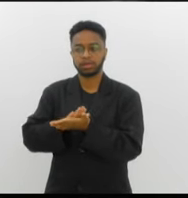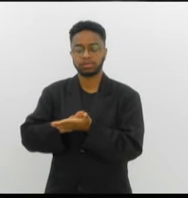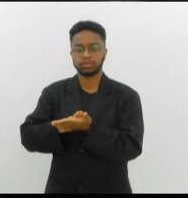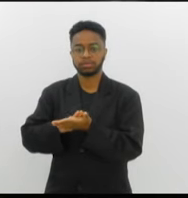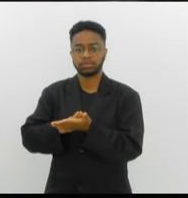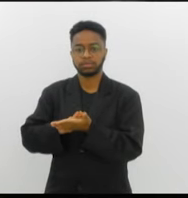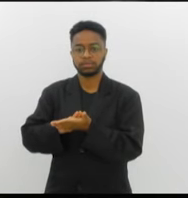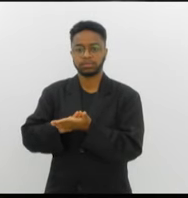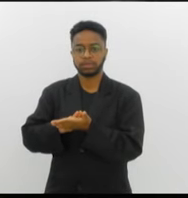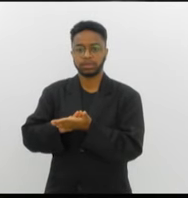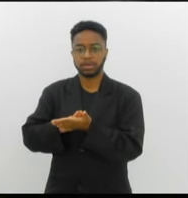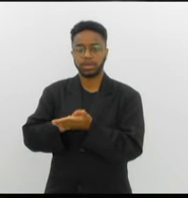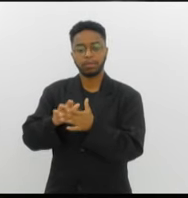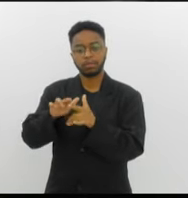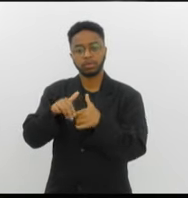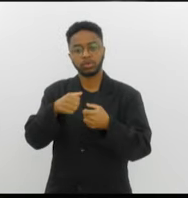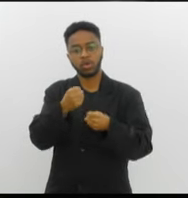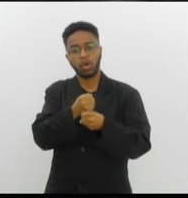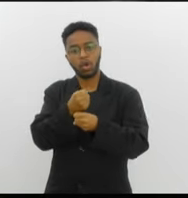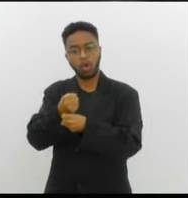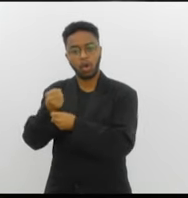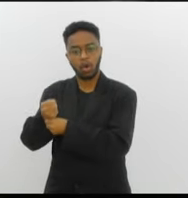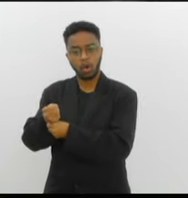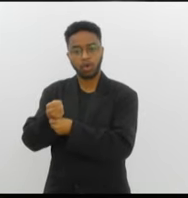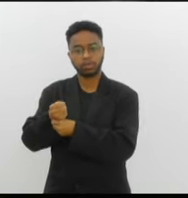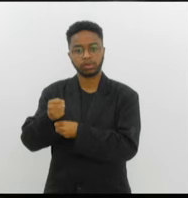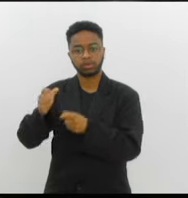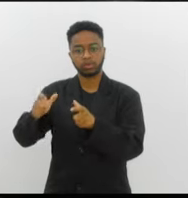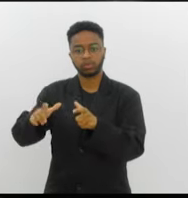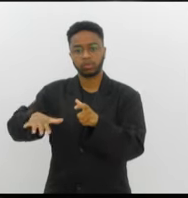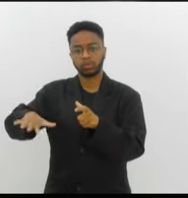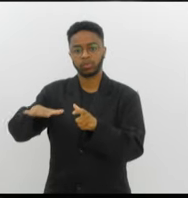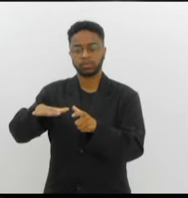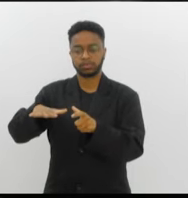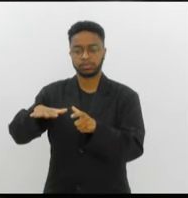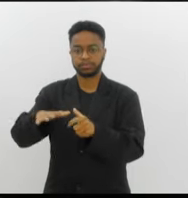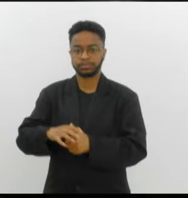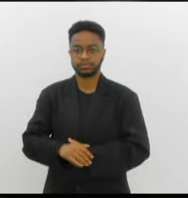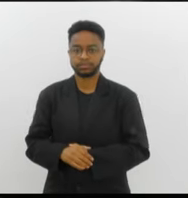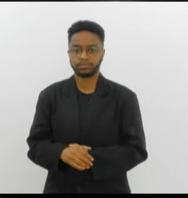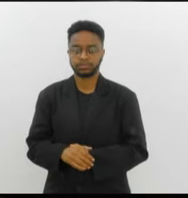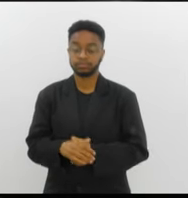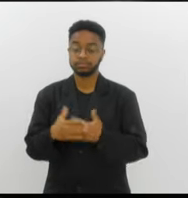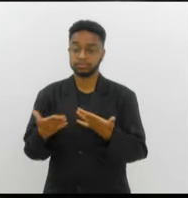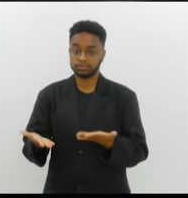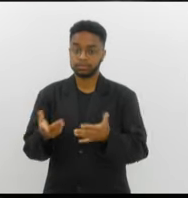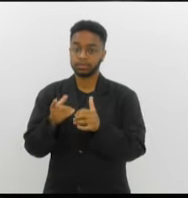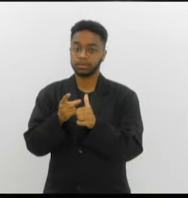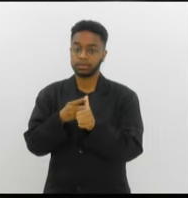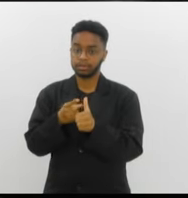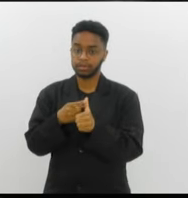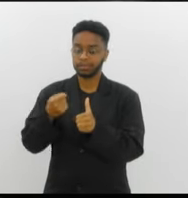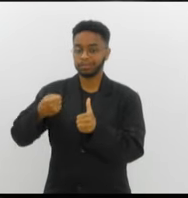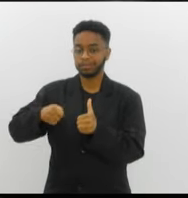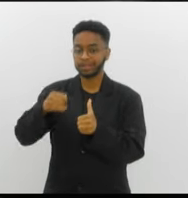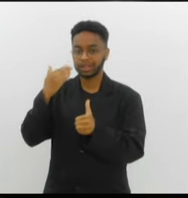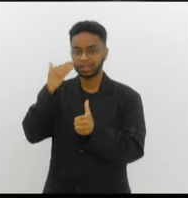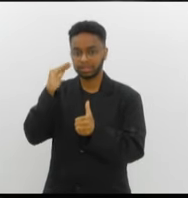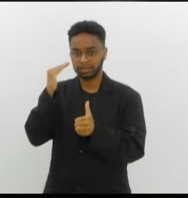aforamento das construções existentes nessa faixa. Então, primeiro, há que se